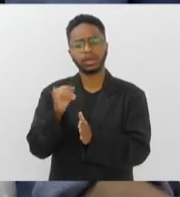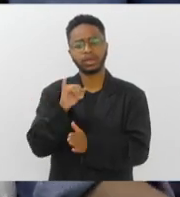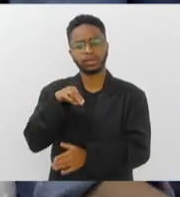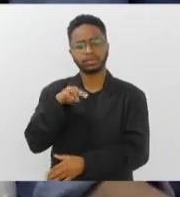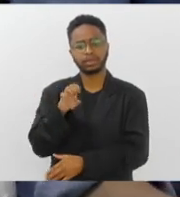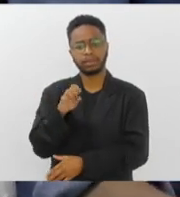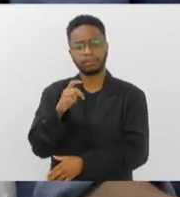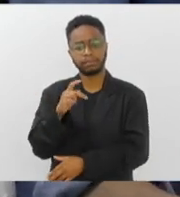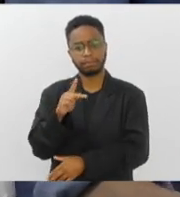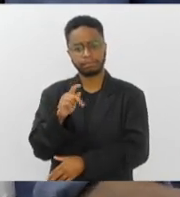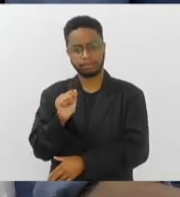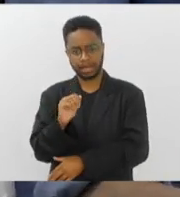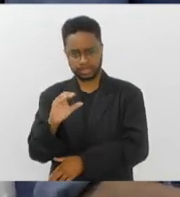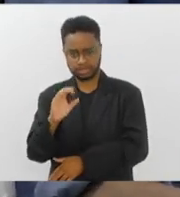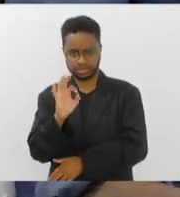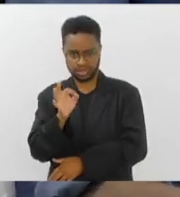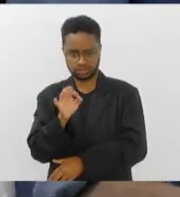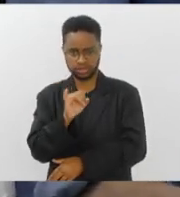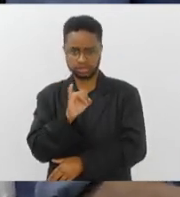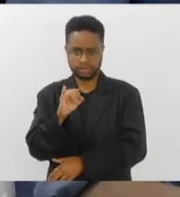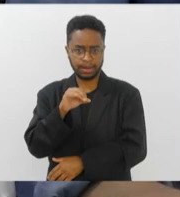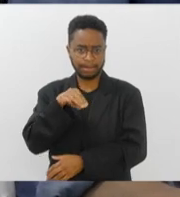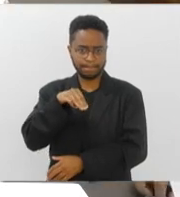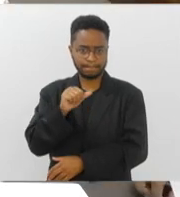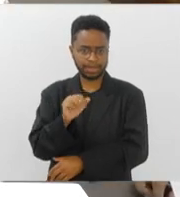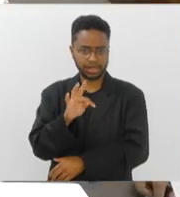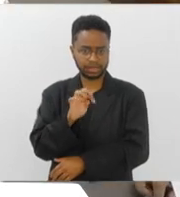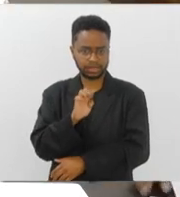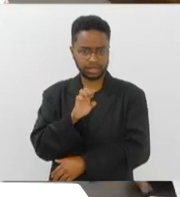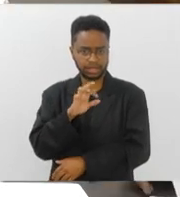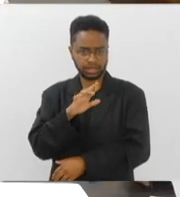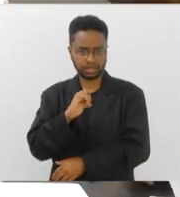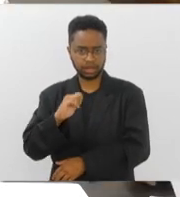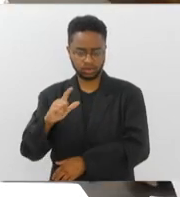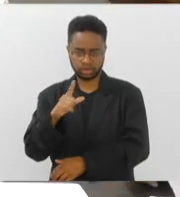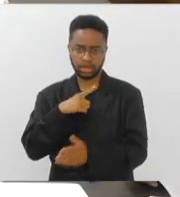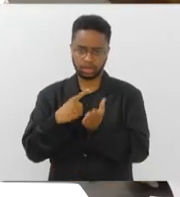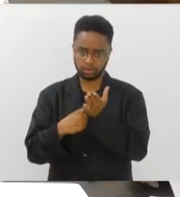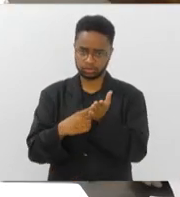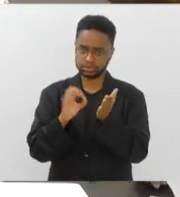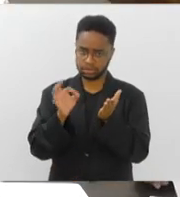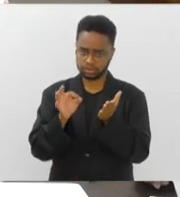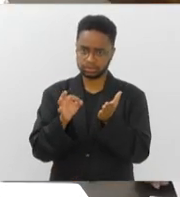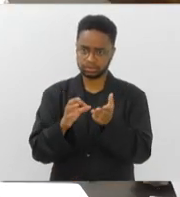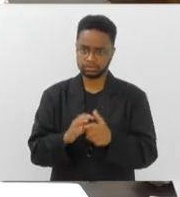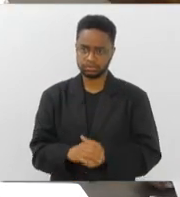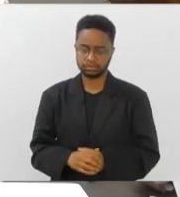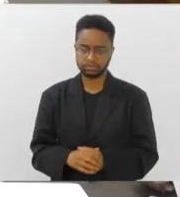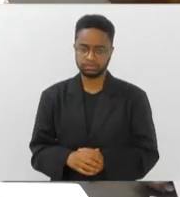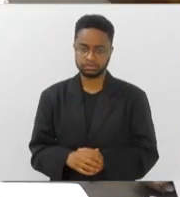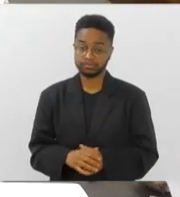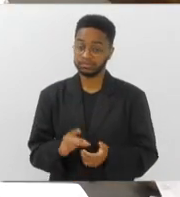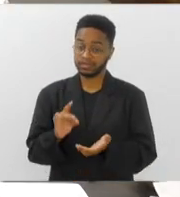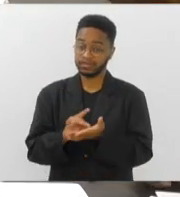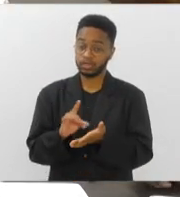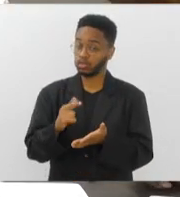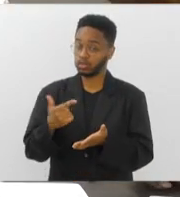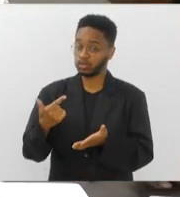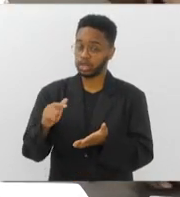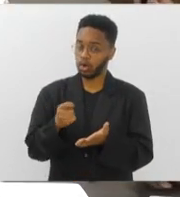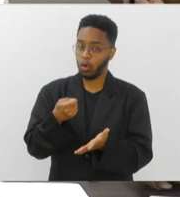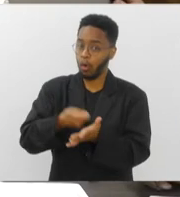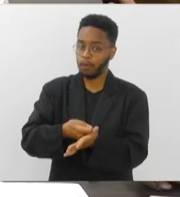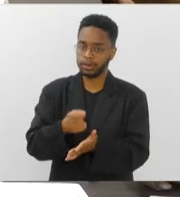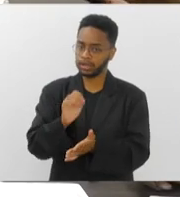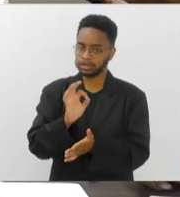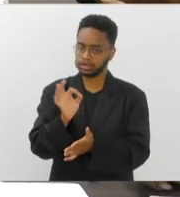Inepac. Para o material, presidente? Não tem esse acordo da CCJ? Na verdade, não tem uma obrigação